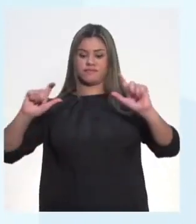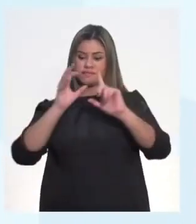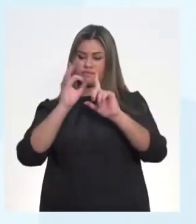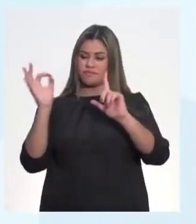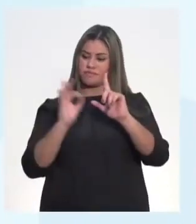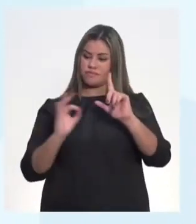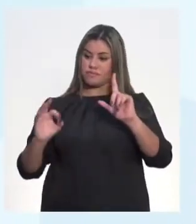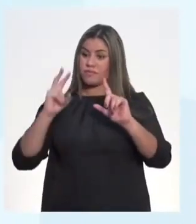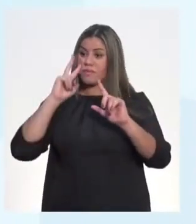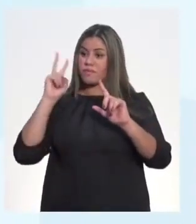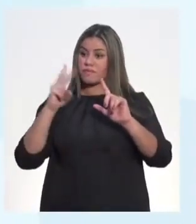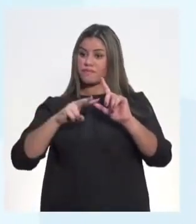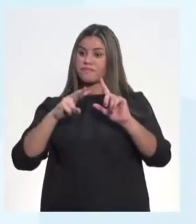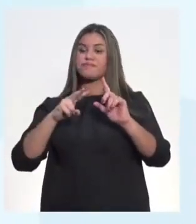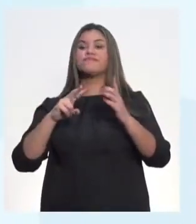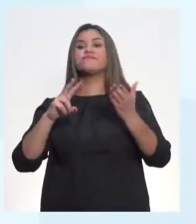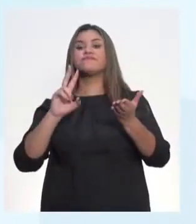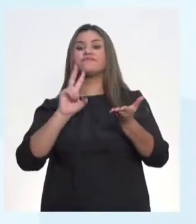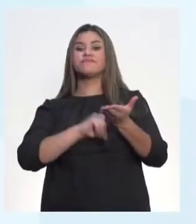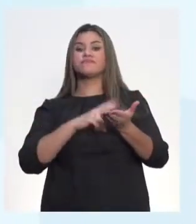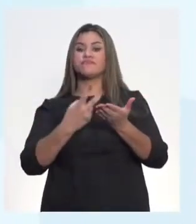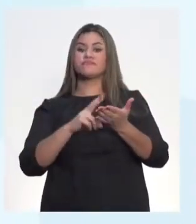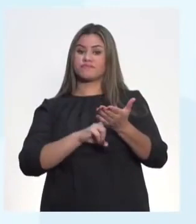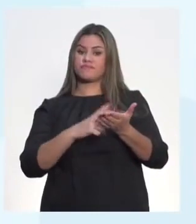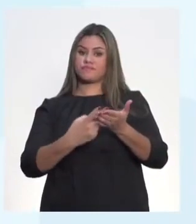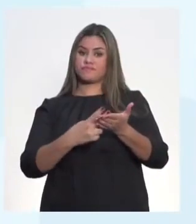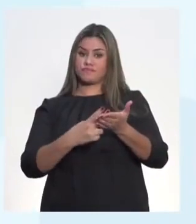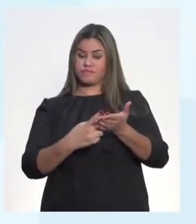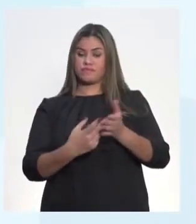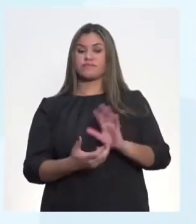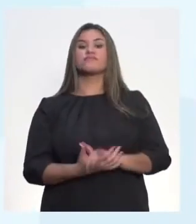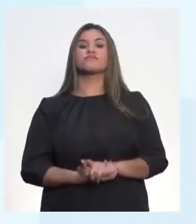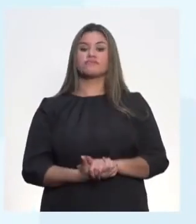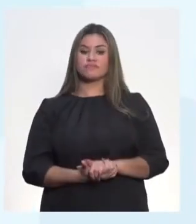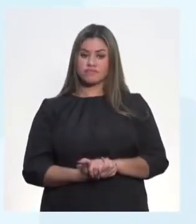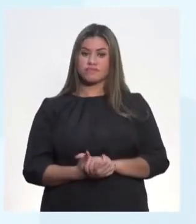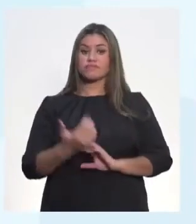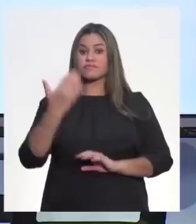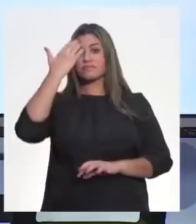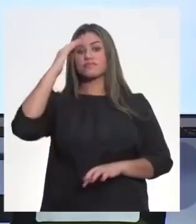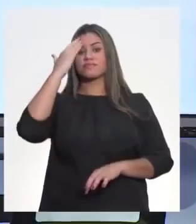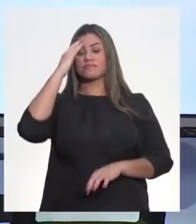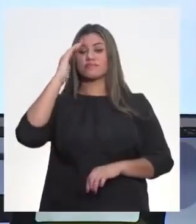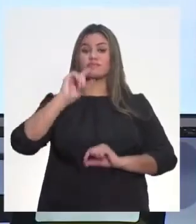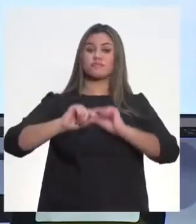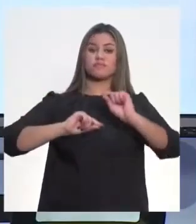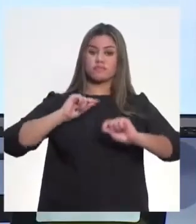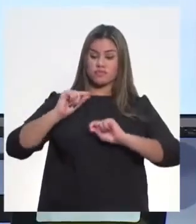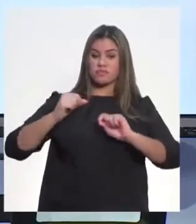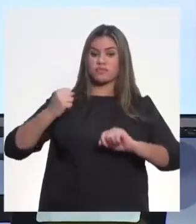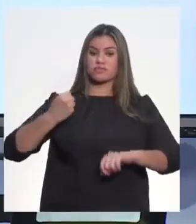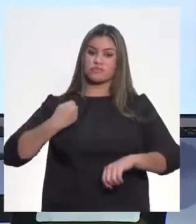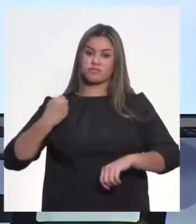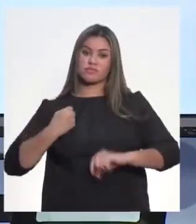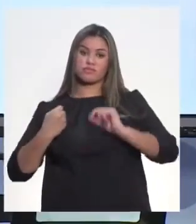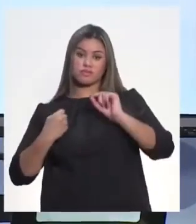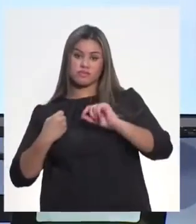poder entender o que ele nos fornece e o que nós estamos procurando. Ou